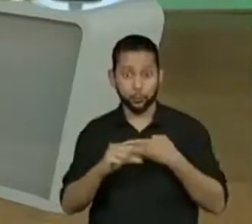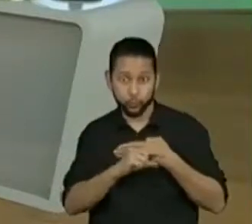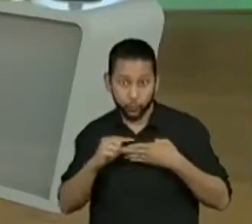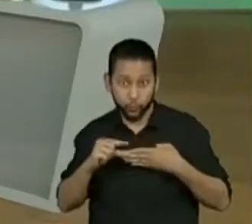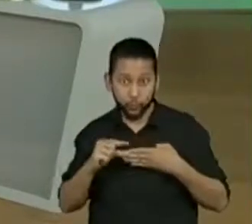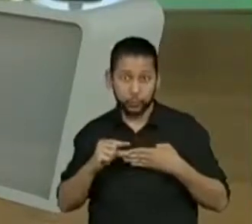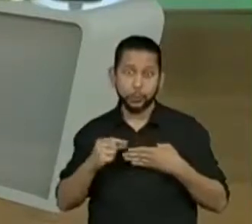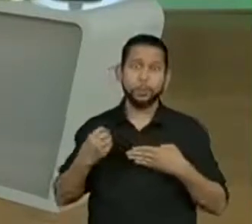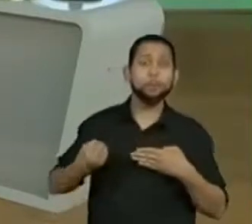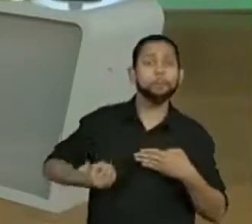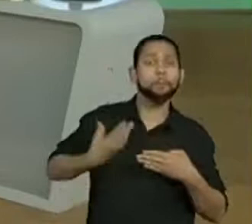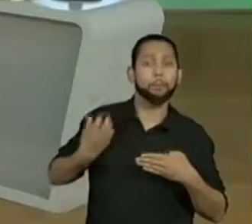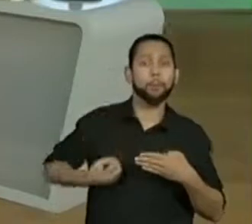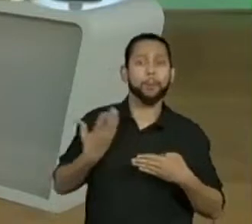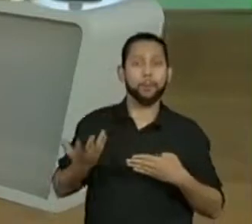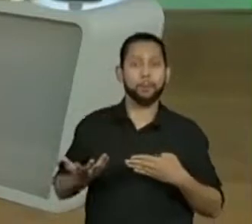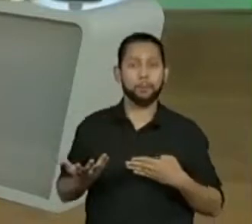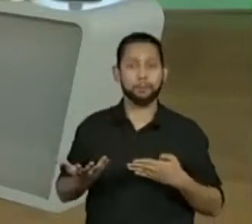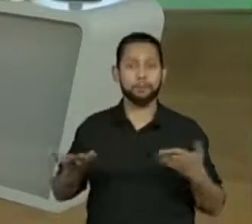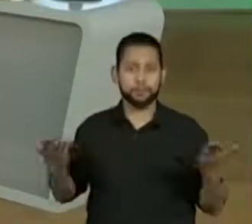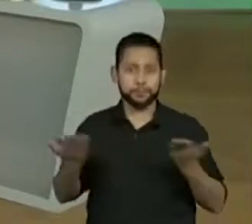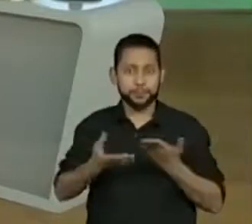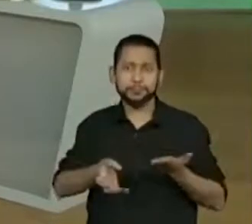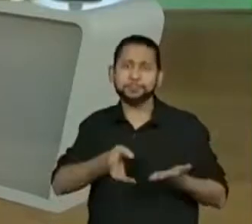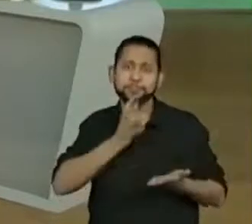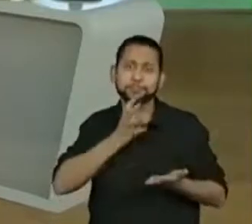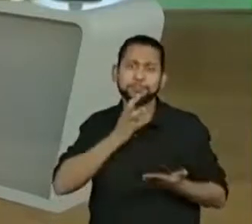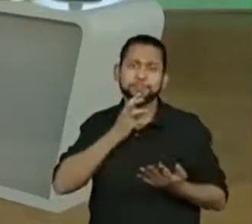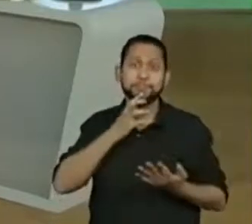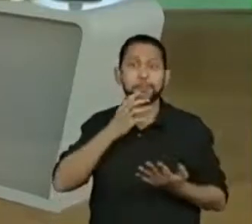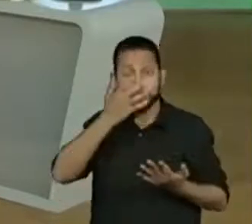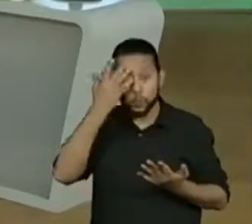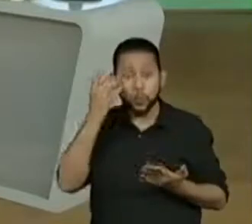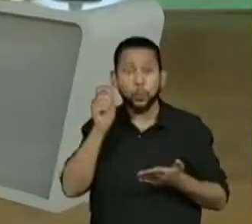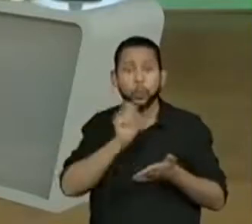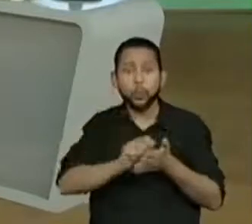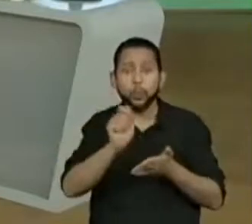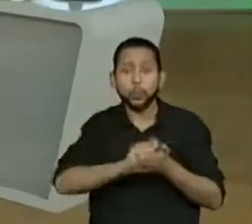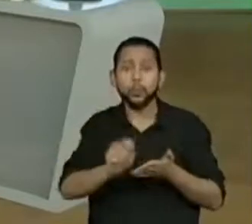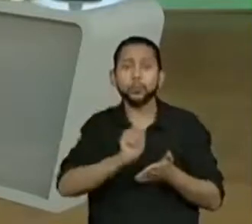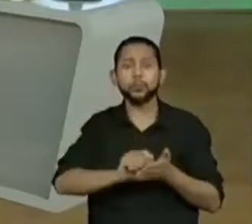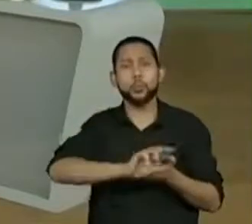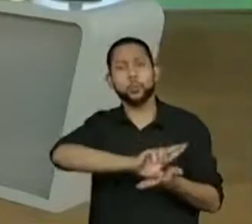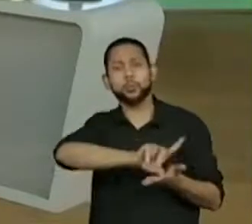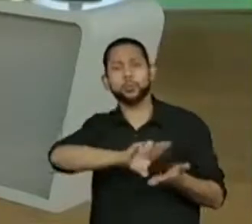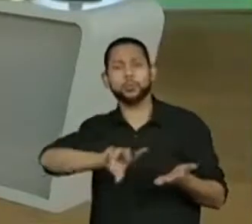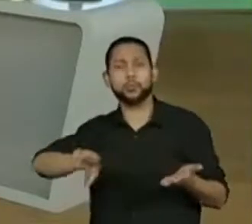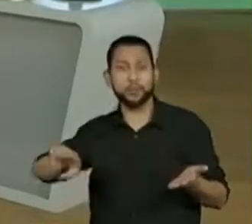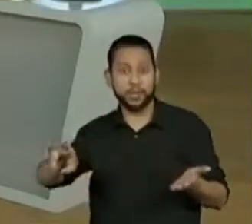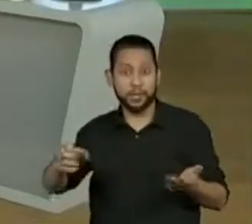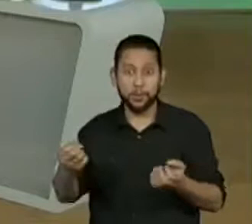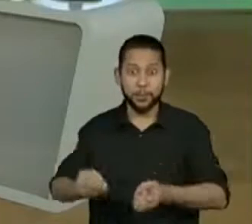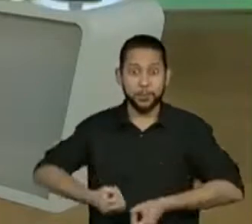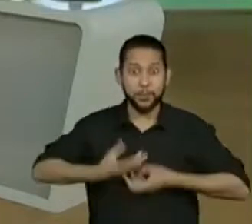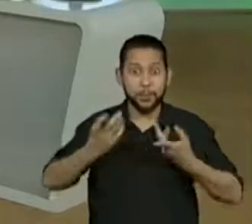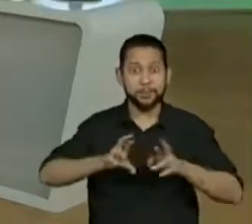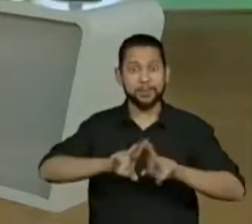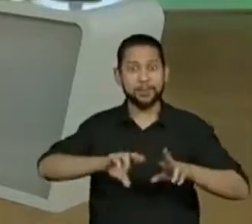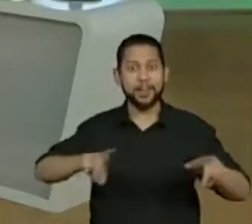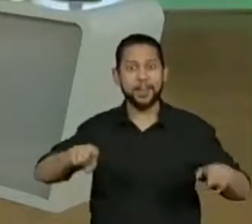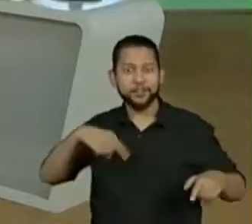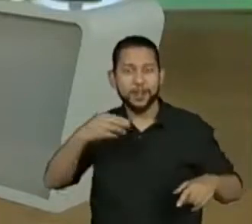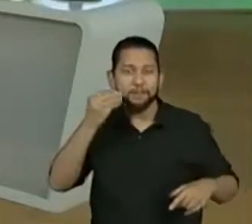isso mesmo nós vamos nos aprofundar em mais alguns autores e mais alguns poemas